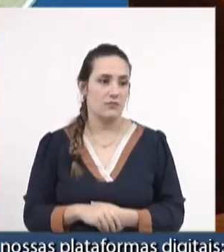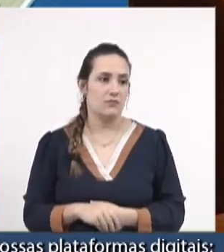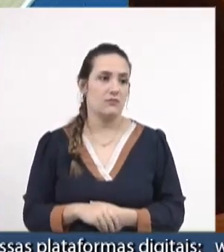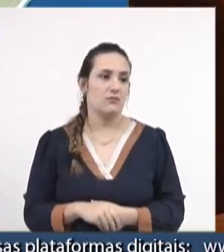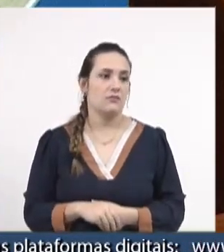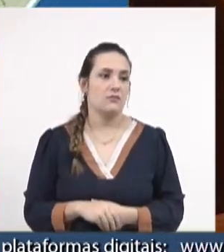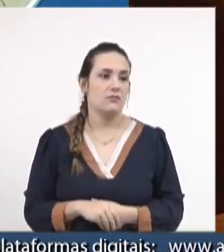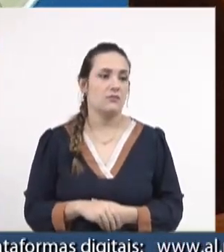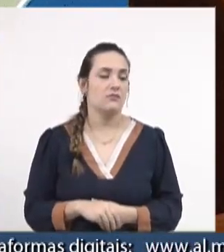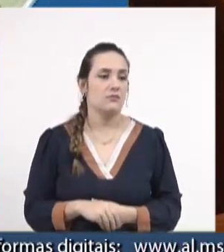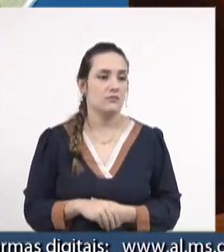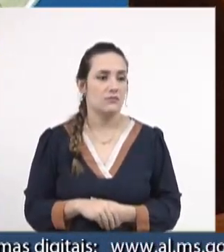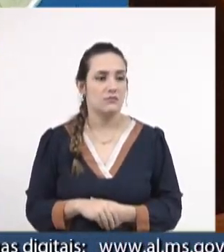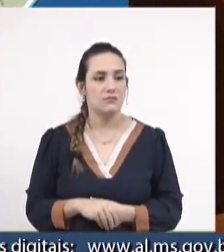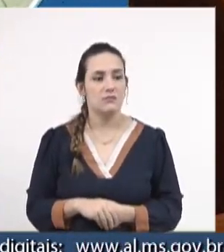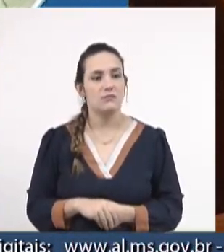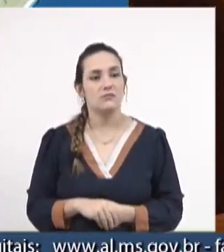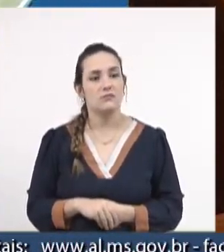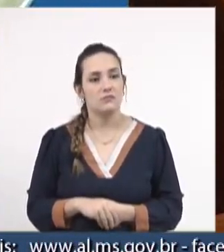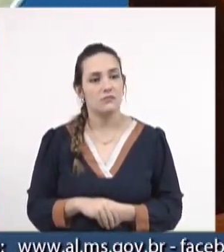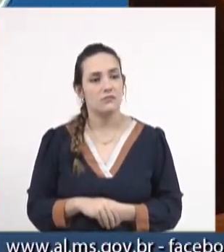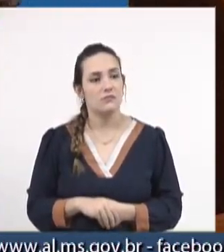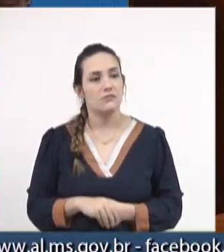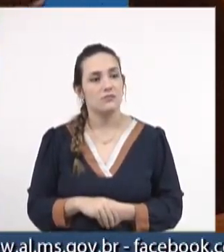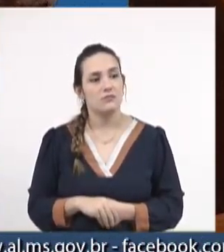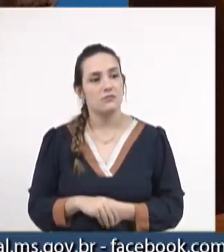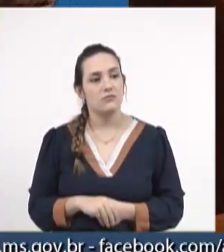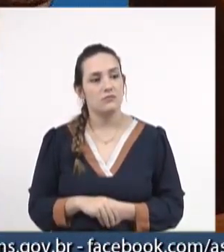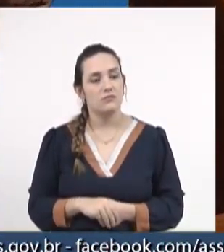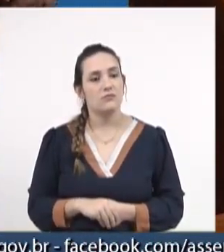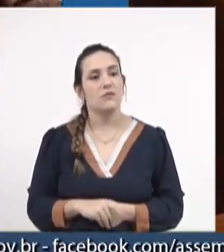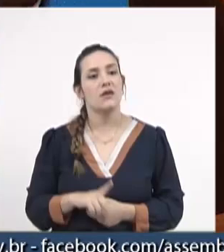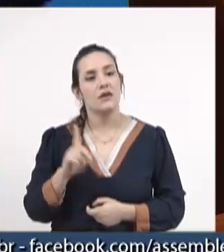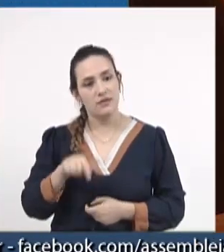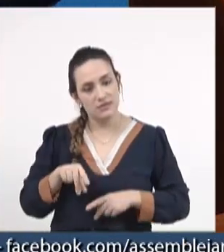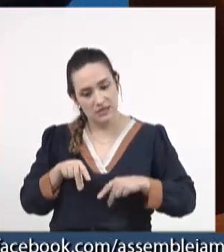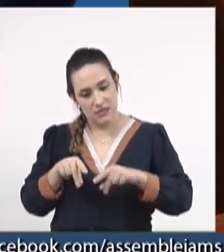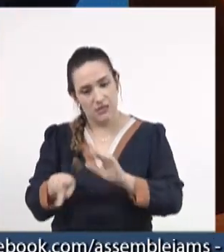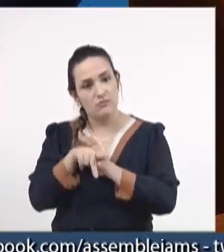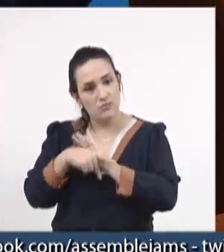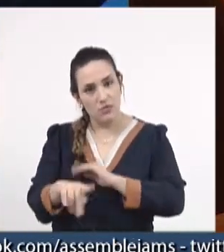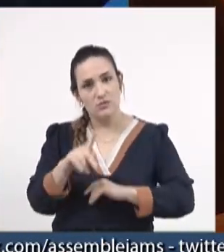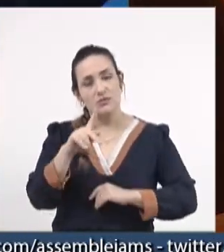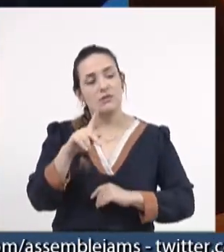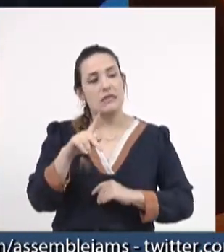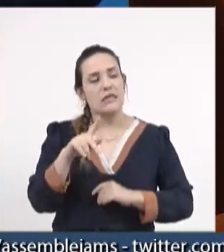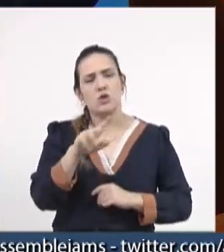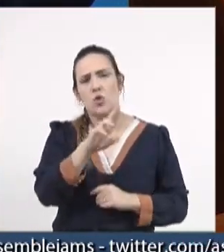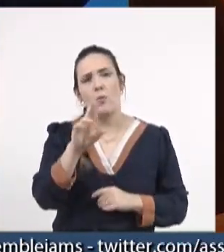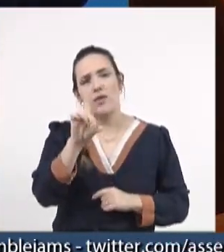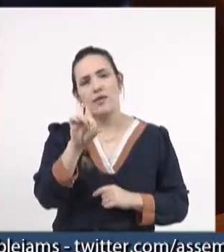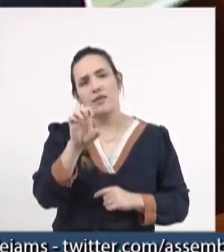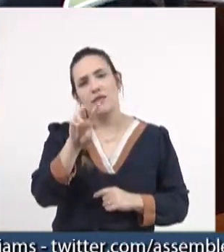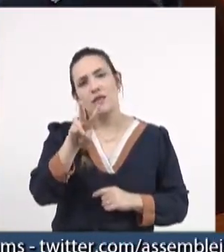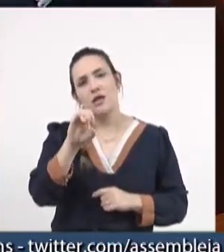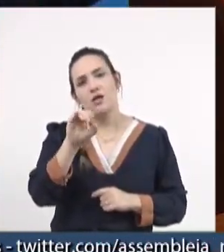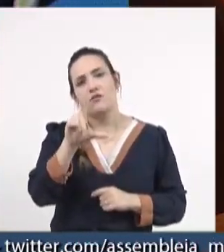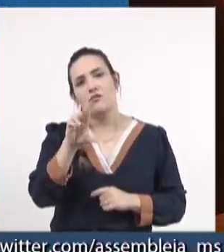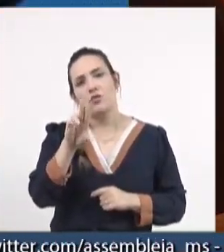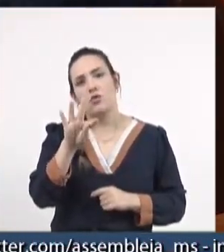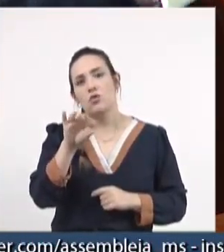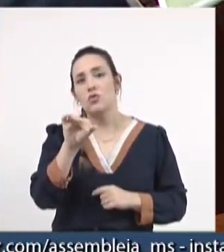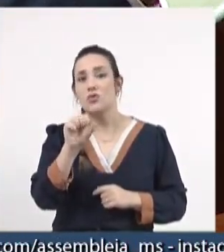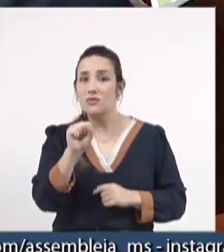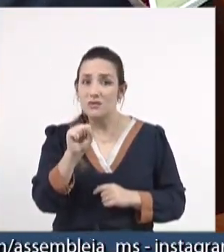E mais confrontações com terras devolutas. Então, quando fizeram esse decreto, as